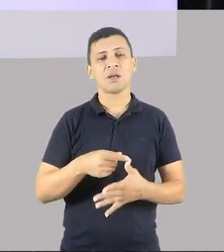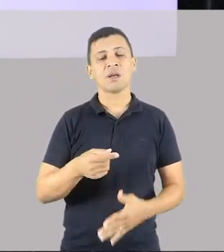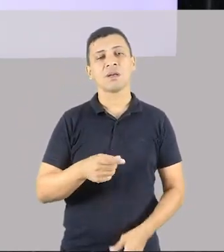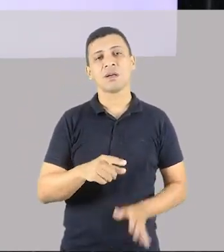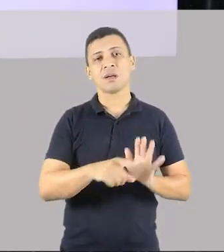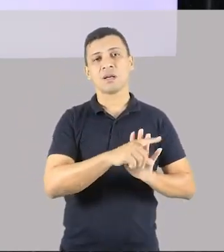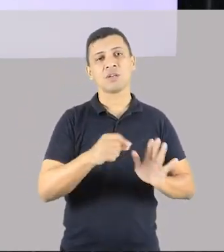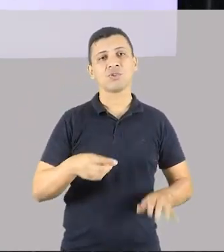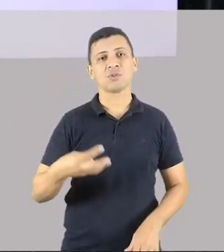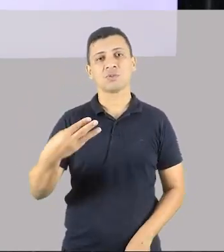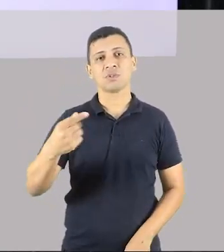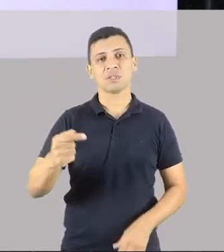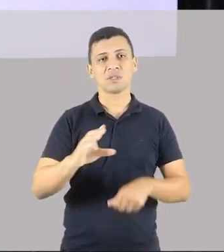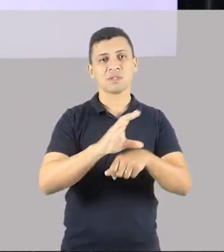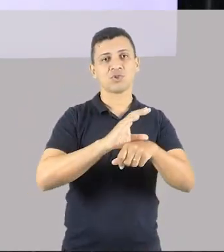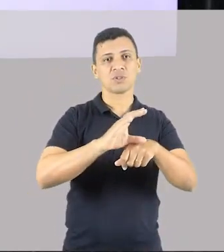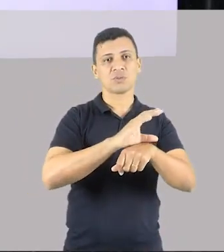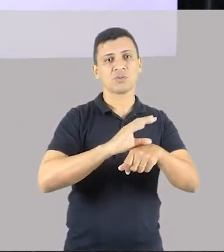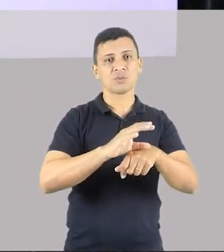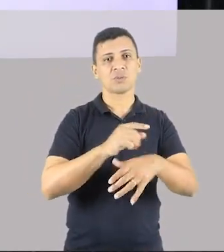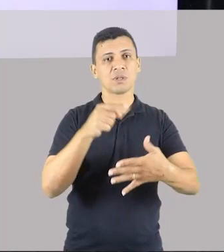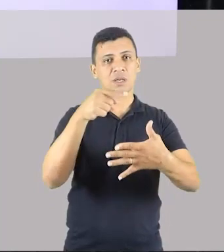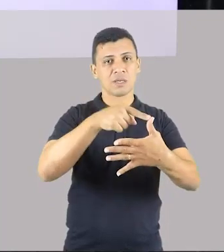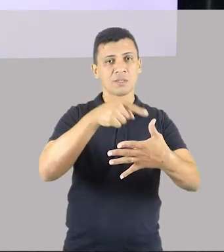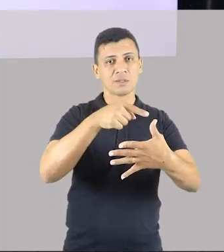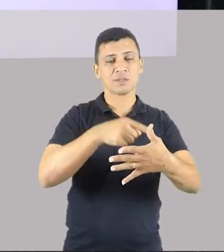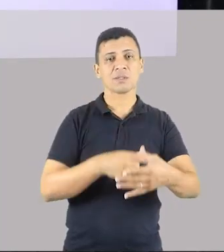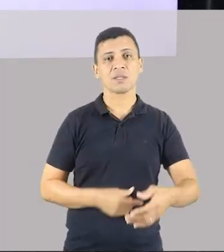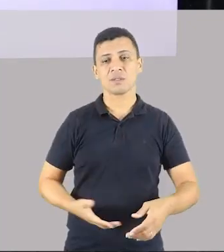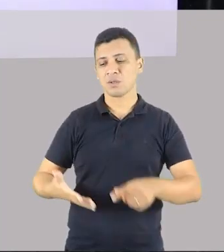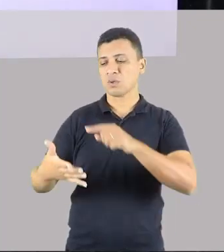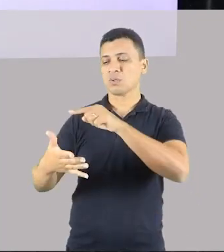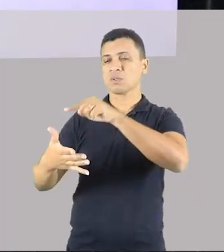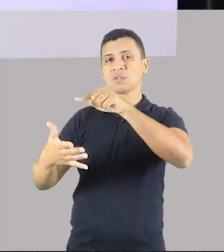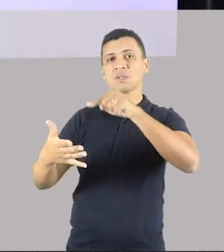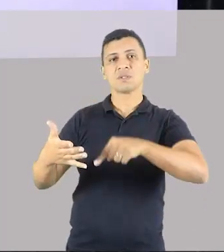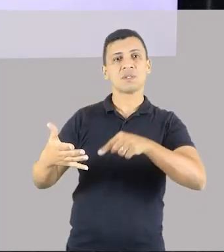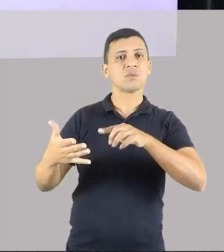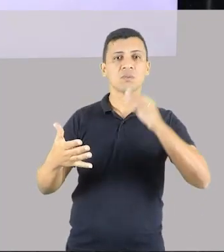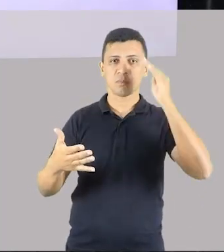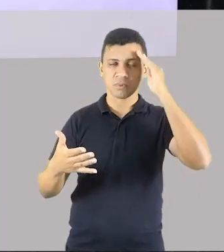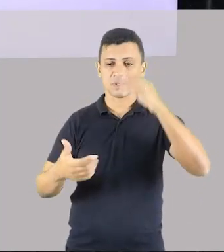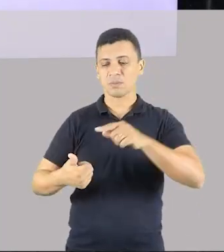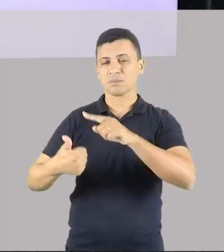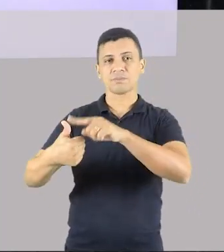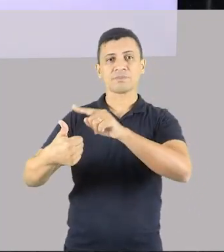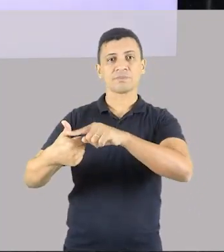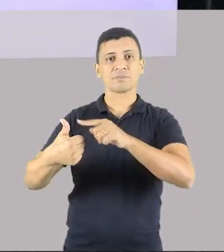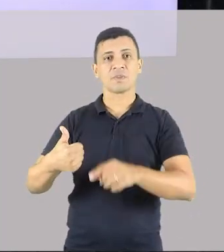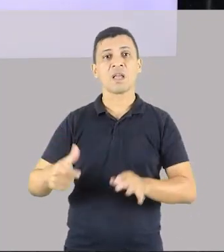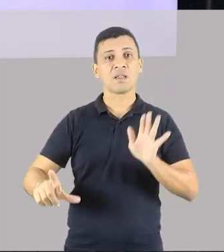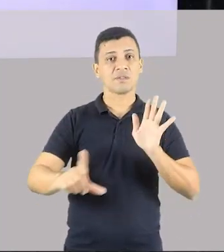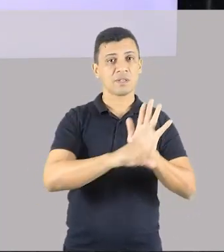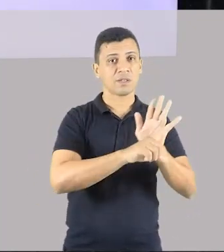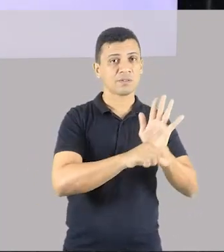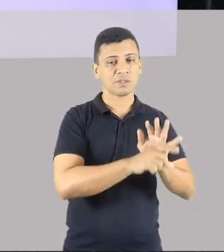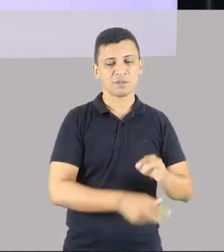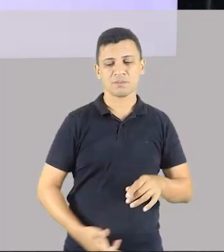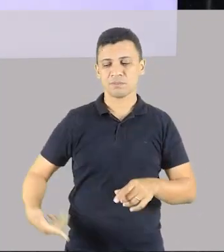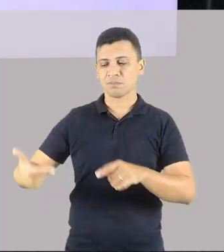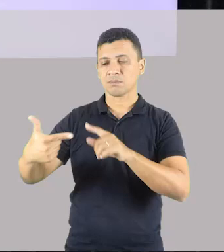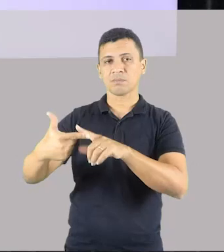da Constituição. E ele vai nos trazer 5 princípios de forma explícita. O primeiro, o princípio da